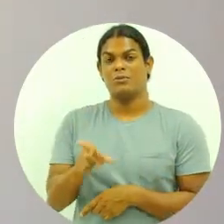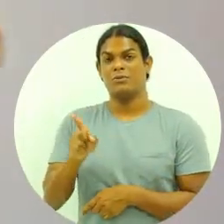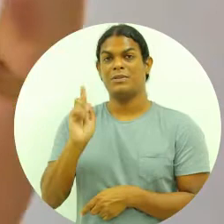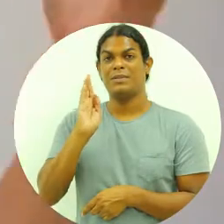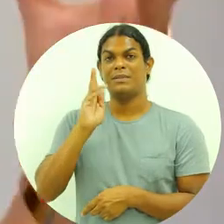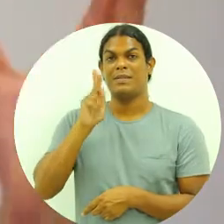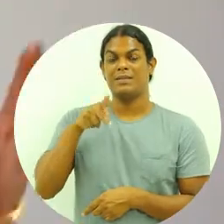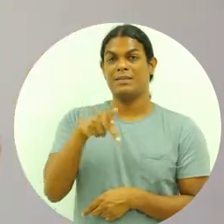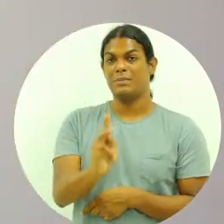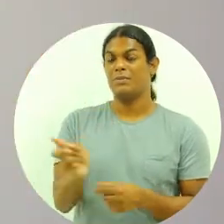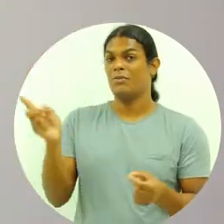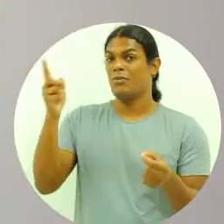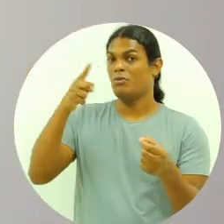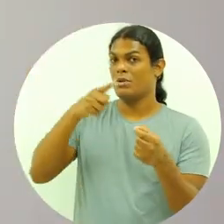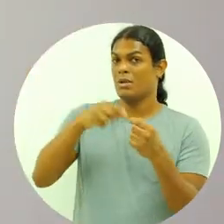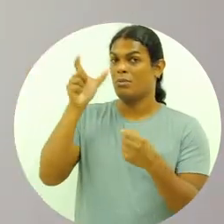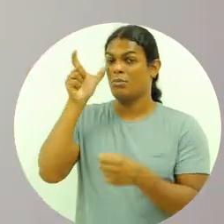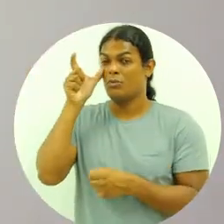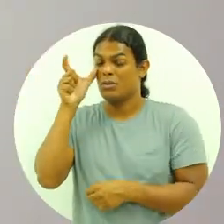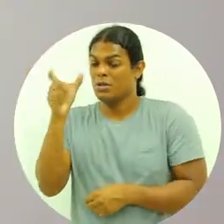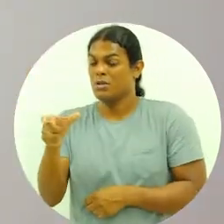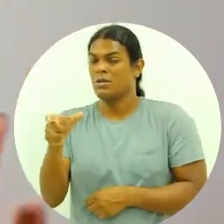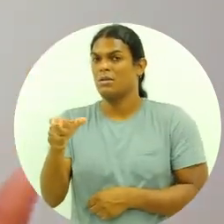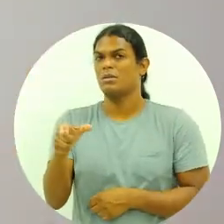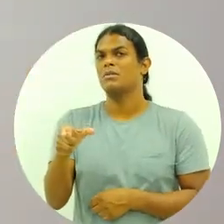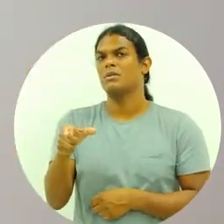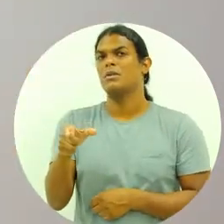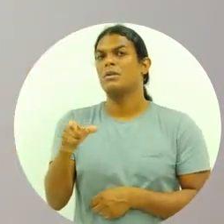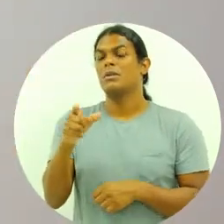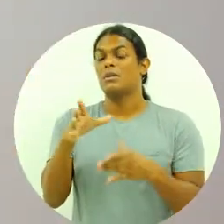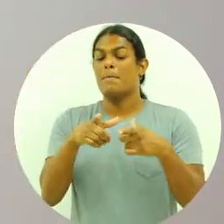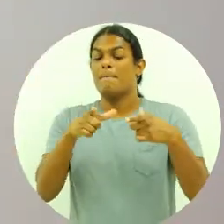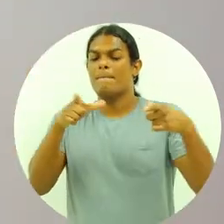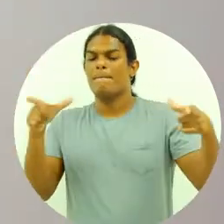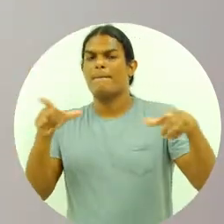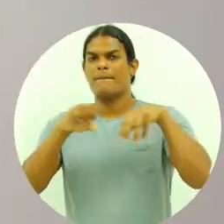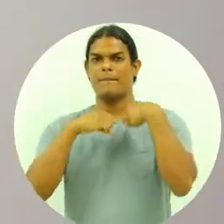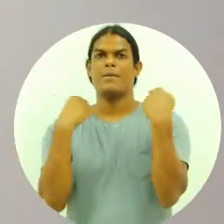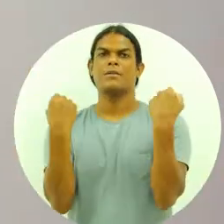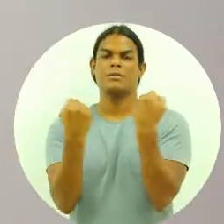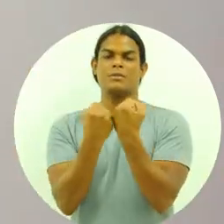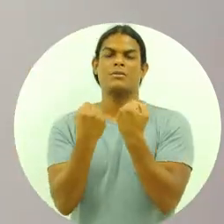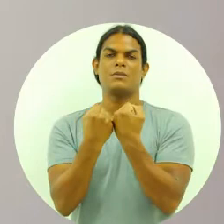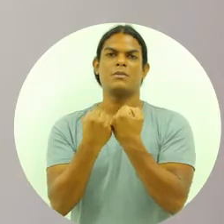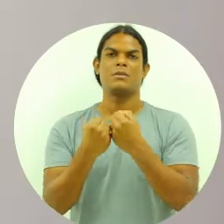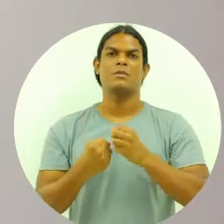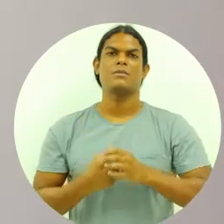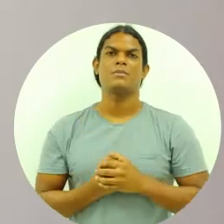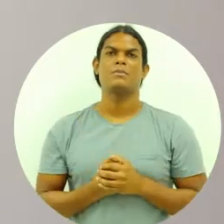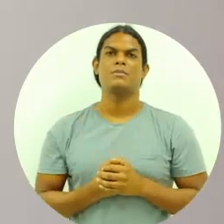público, ao interesse da maioria da sociedade. Todos os seus atos se voltarão, então, para esse fim.